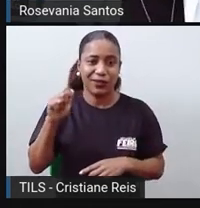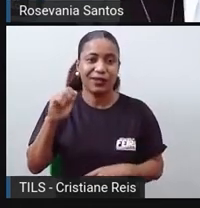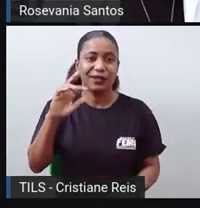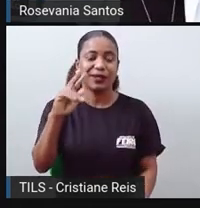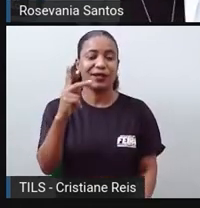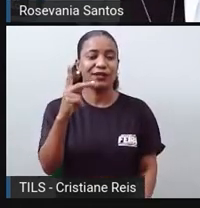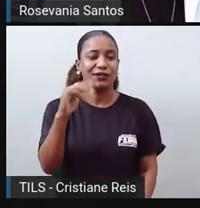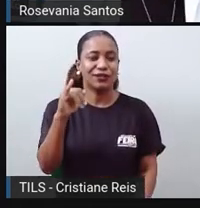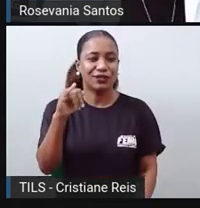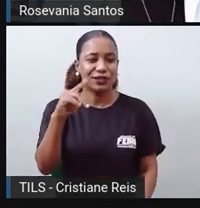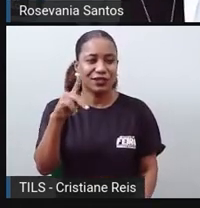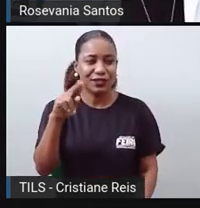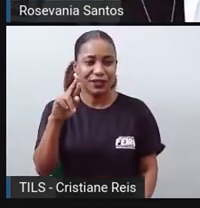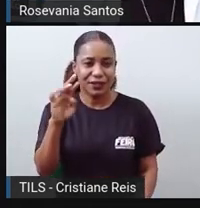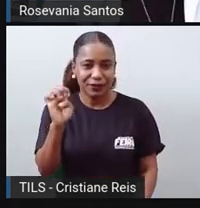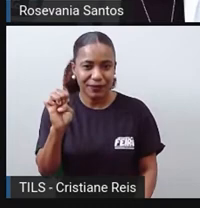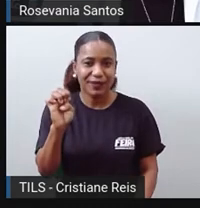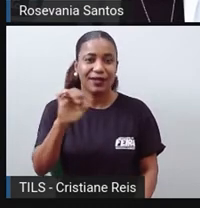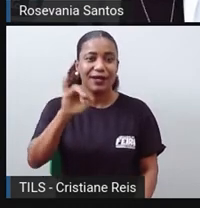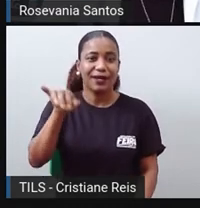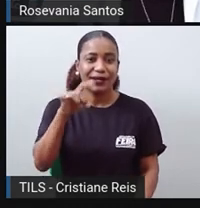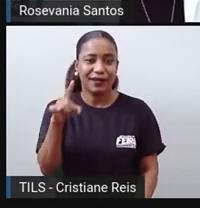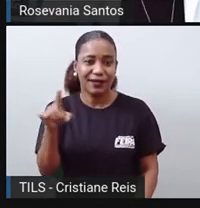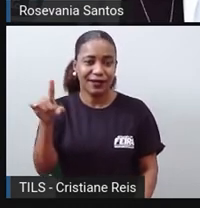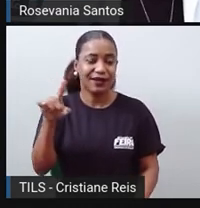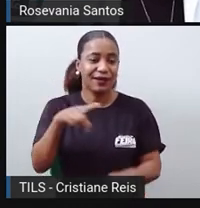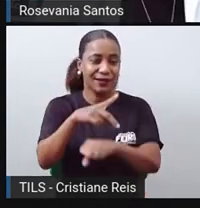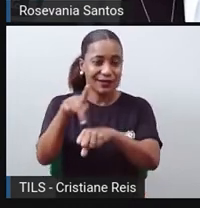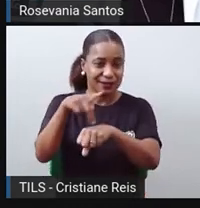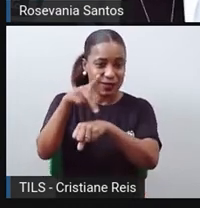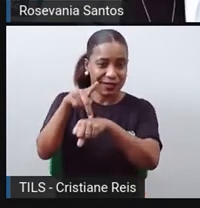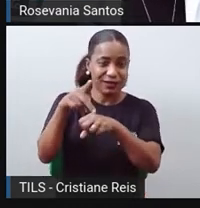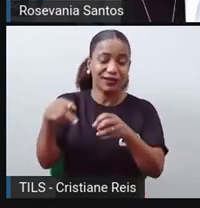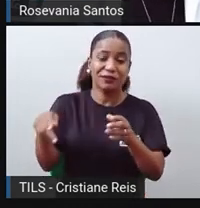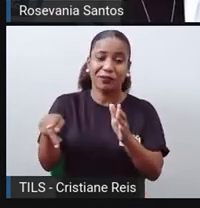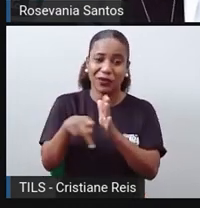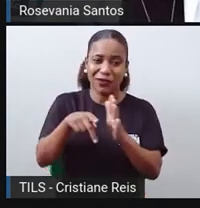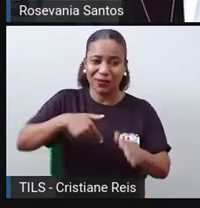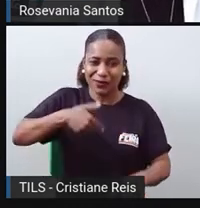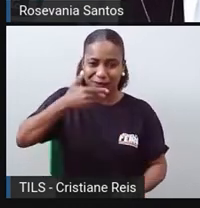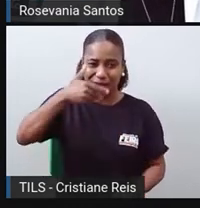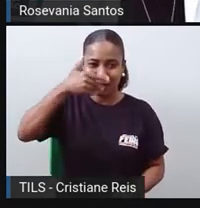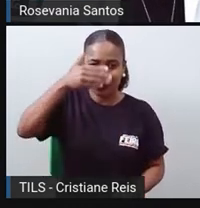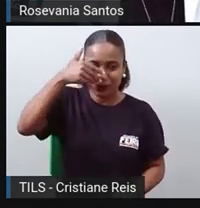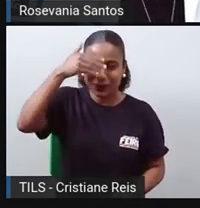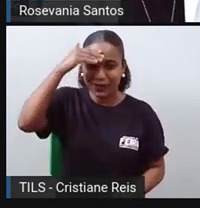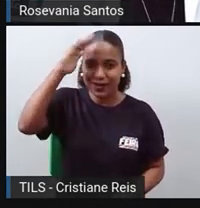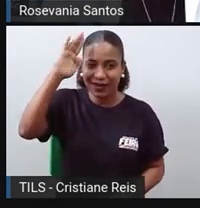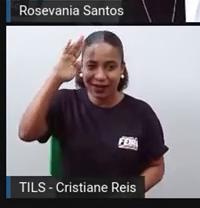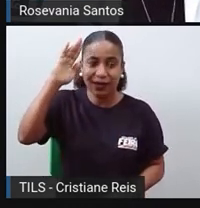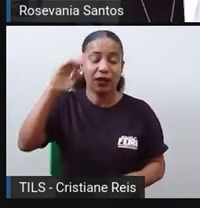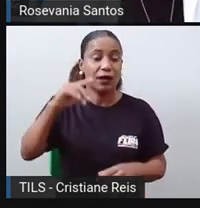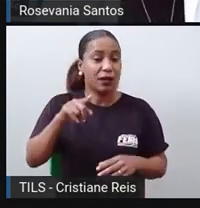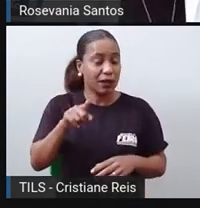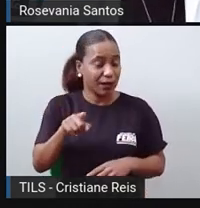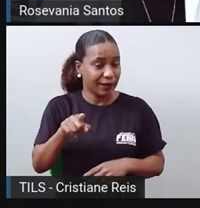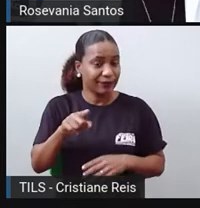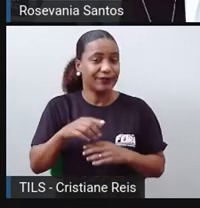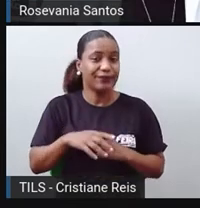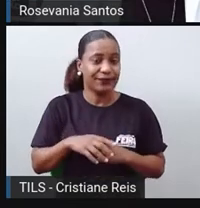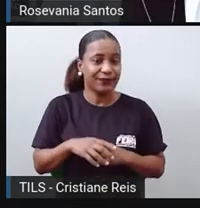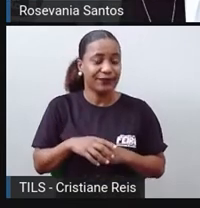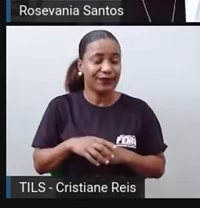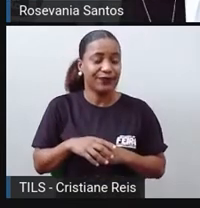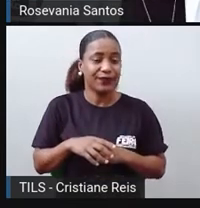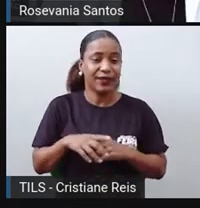Então, você vai ter uma característica principal, até porque também, né, a Arábia Saudita, né, é o maior mesmo. E aqui,